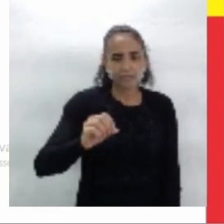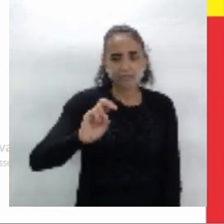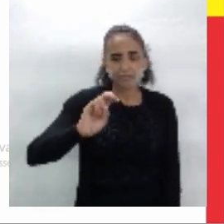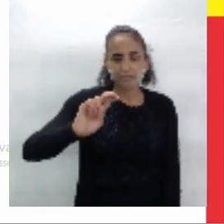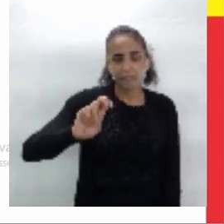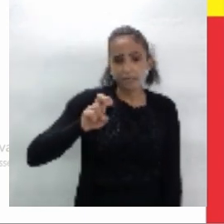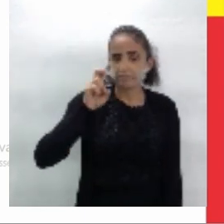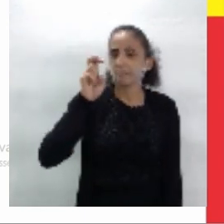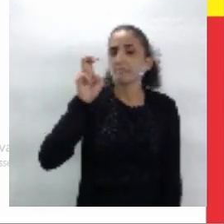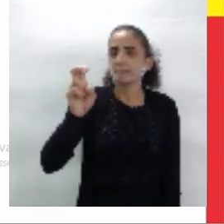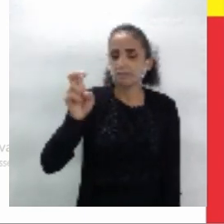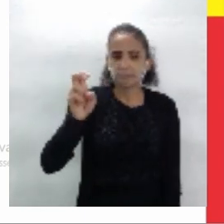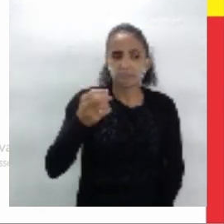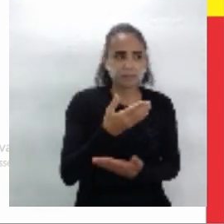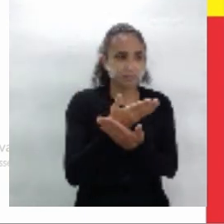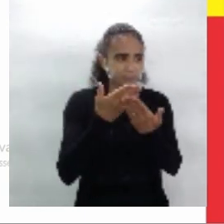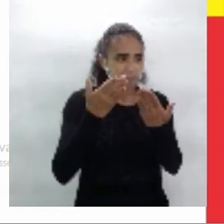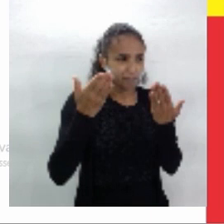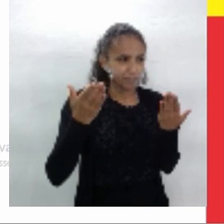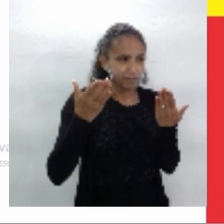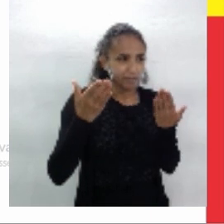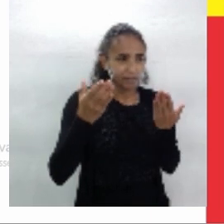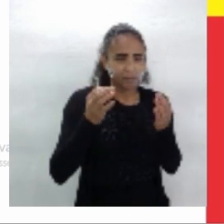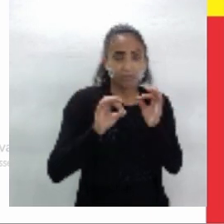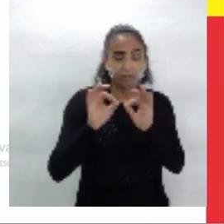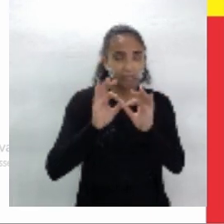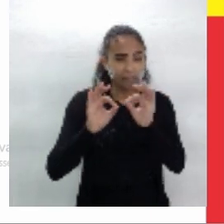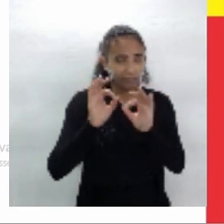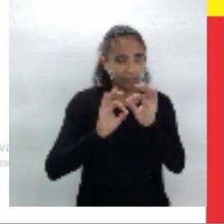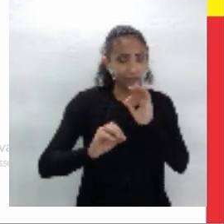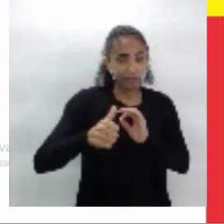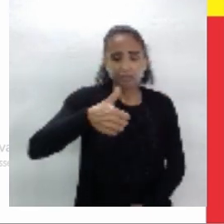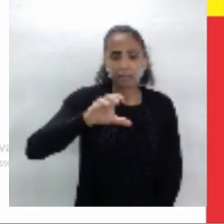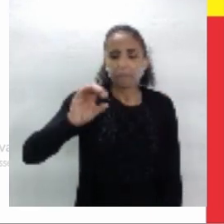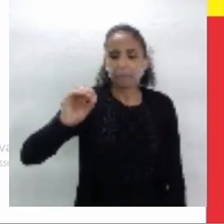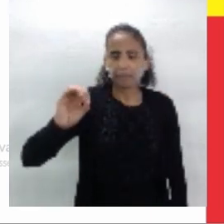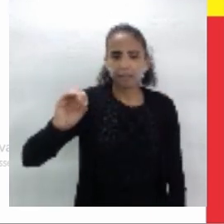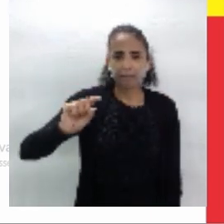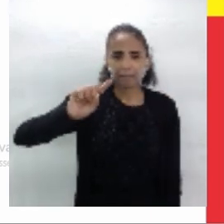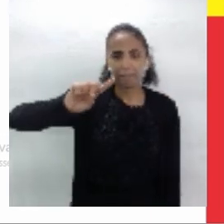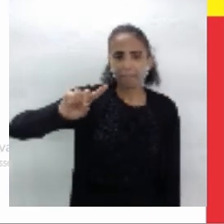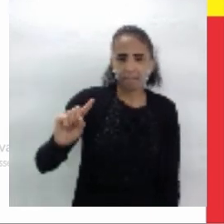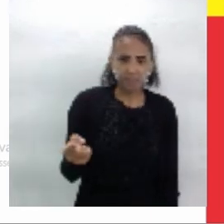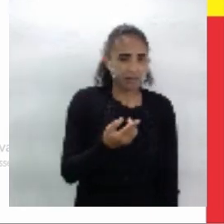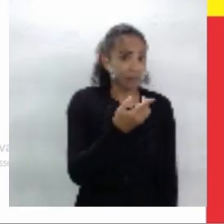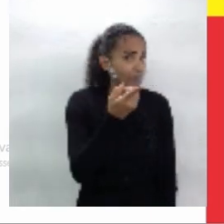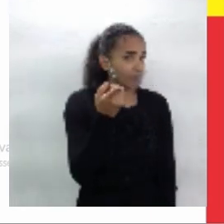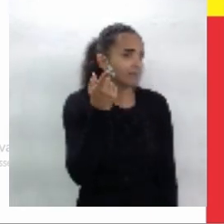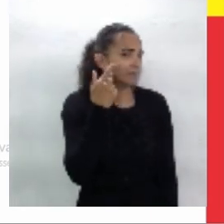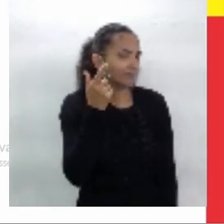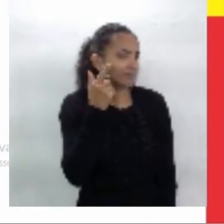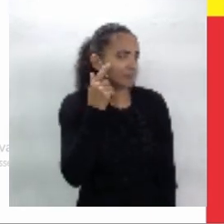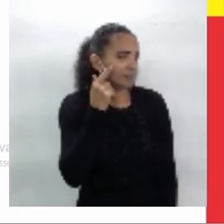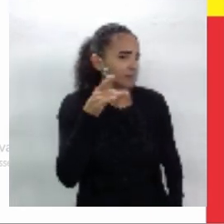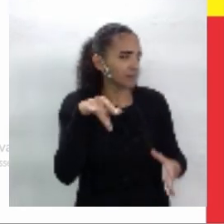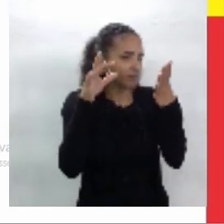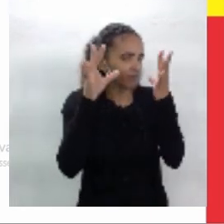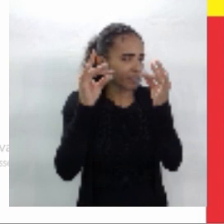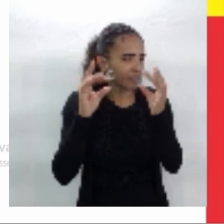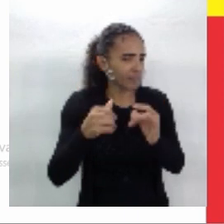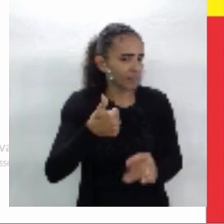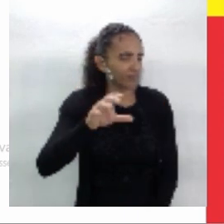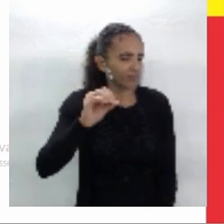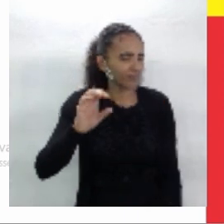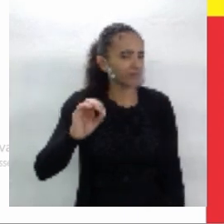ver agora que vai ficar, ó, 10 elevado a 5 vai ficar 100.000. E depois, ó, 100.000, 10